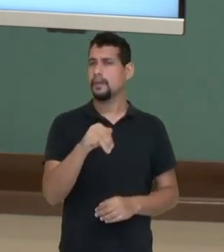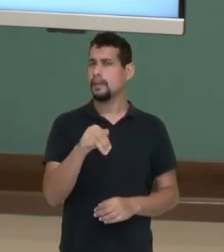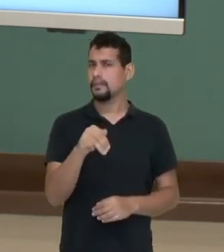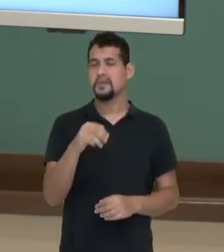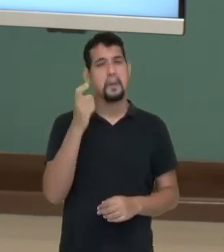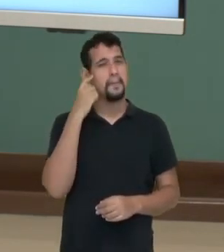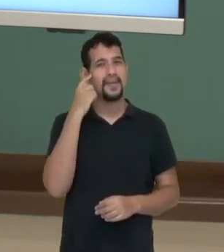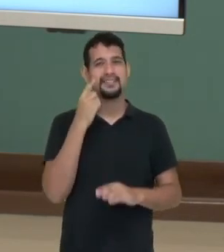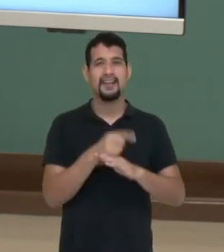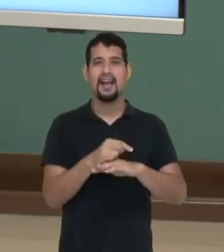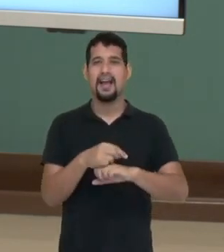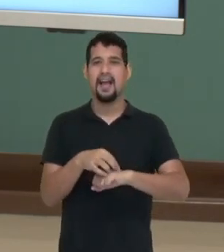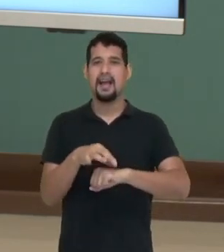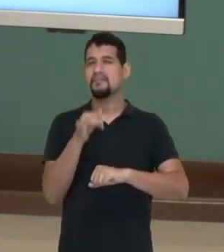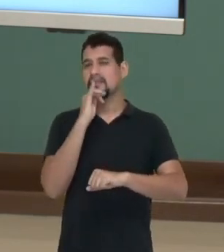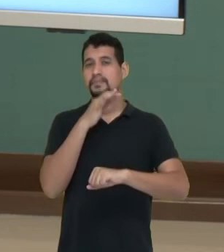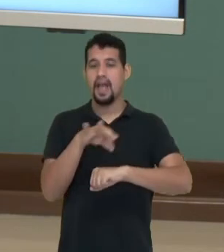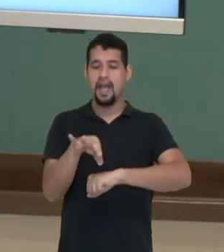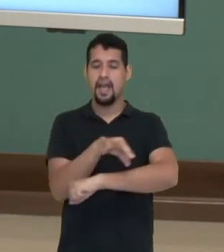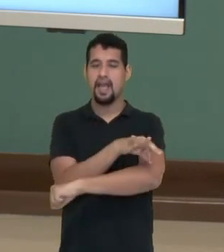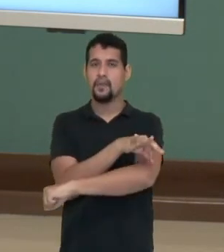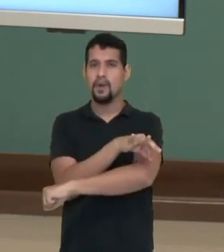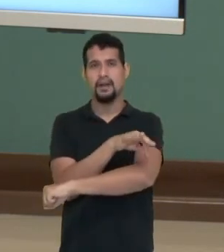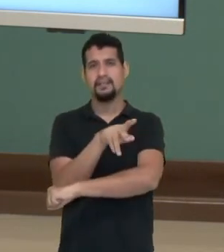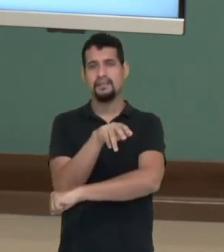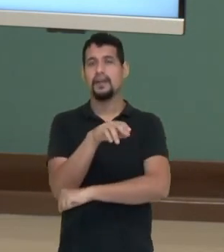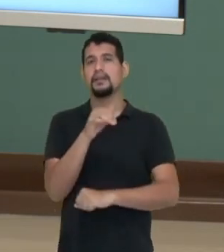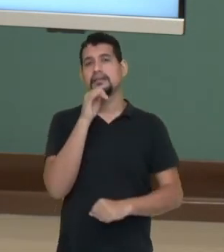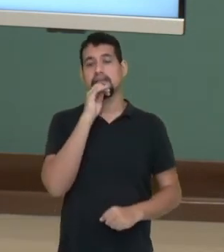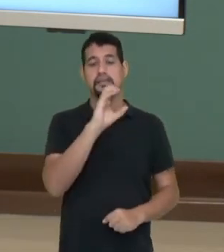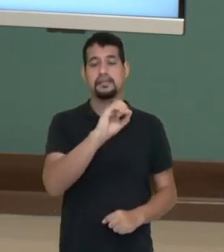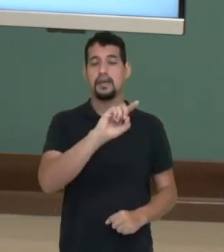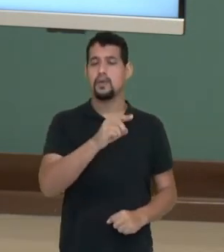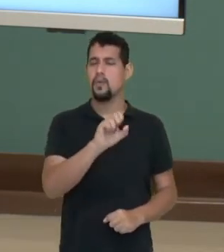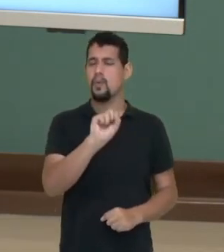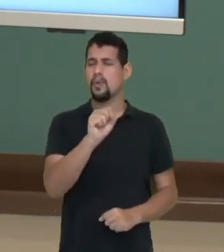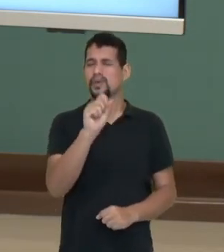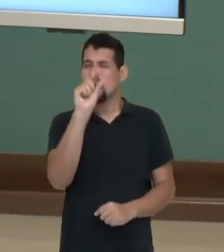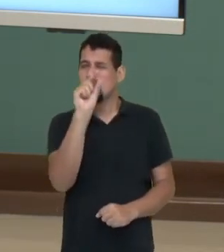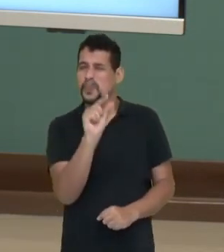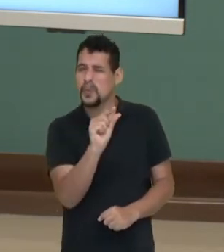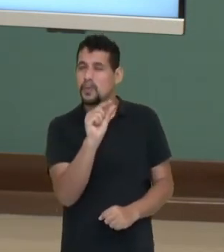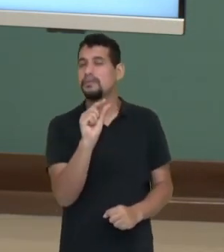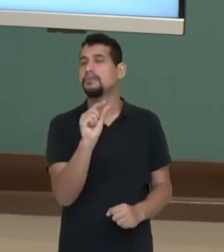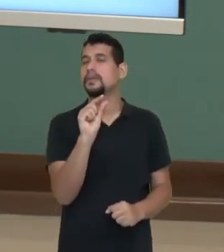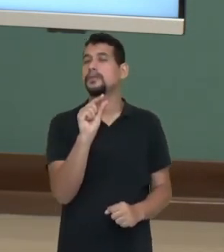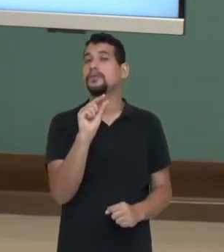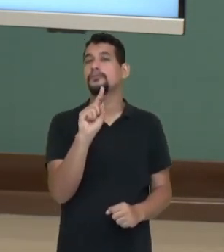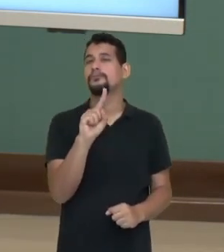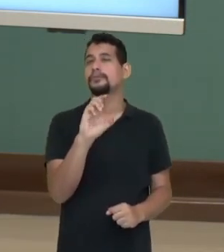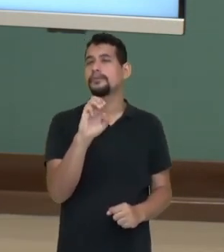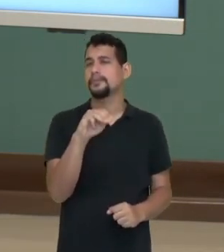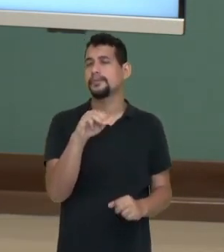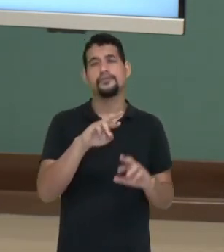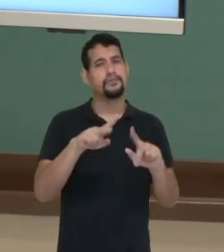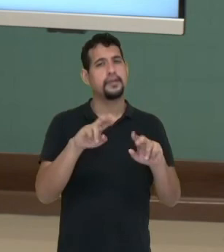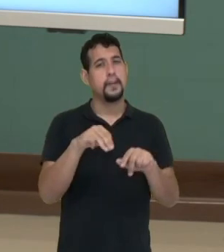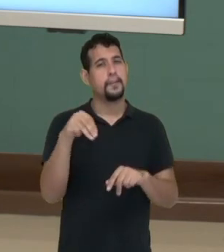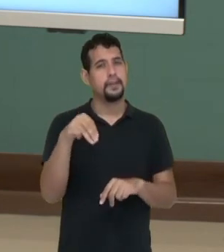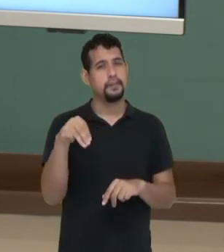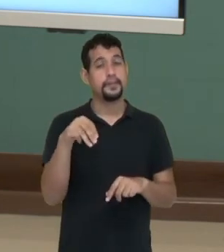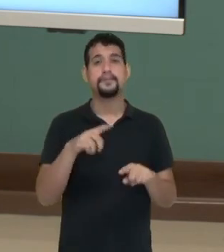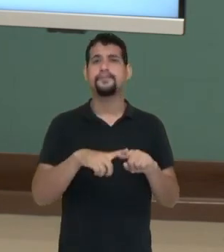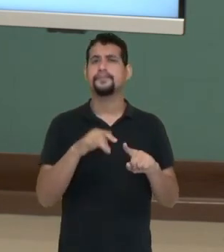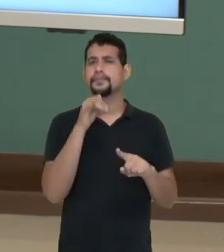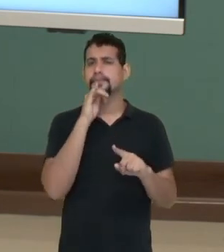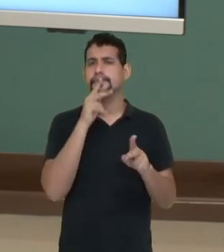Imagina a régua lá, ela dividida em centímetros. 0,8 é um pouquinho menos de 1 centímetro, 8 milímetros, tá bom? Então,